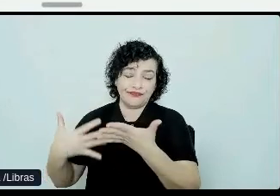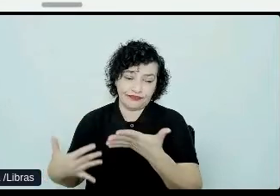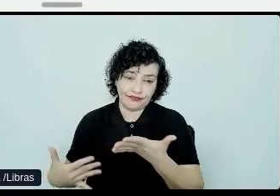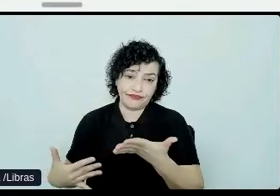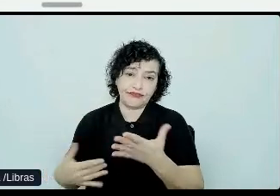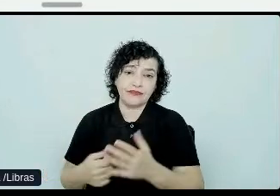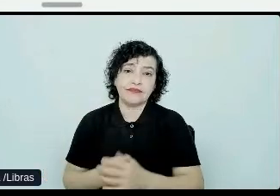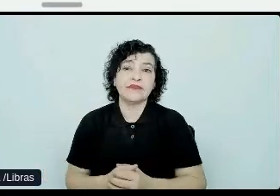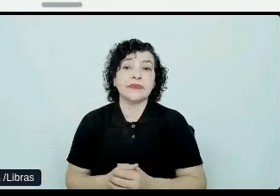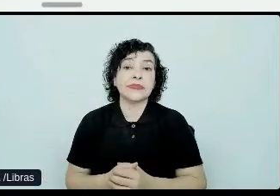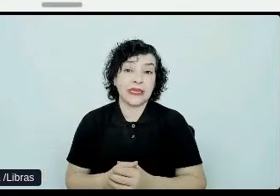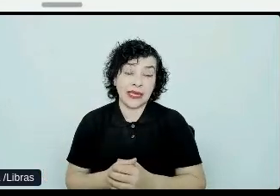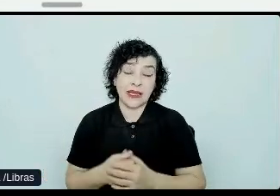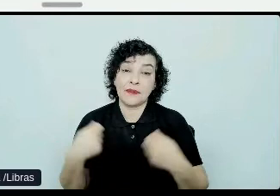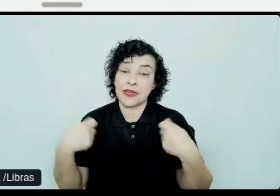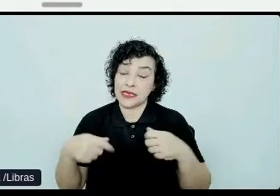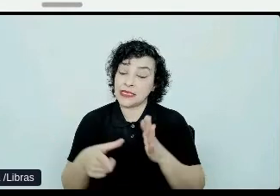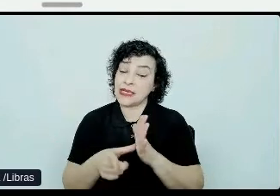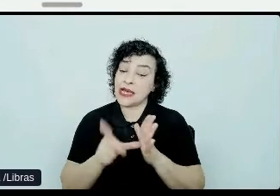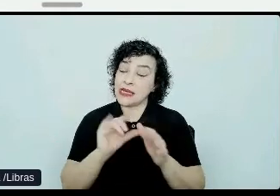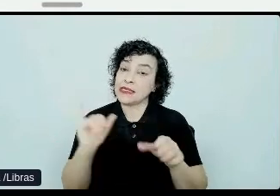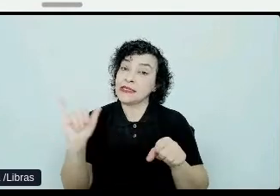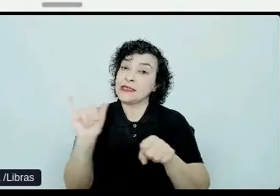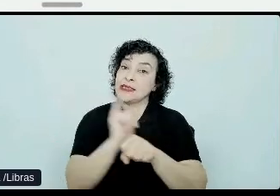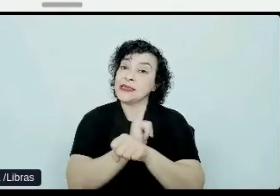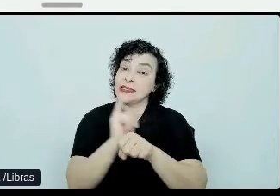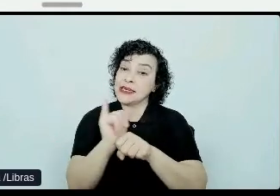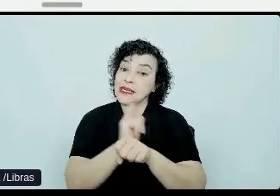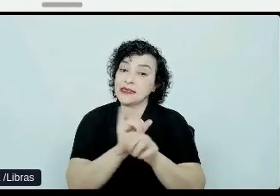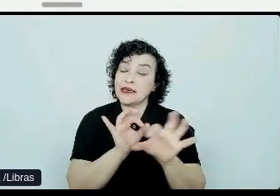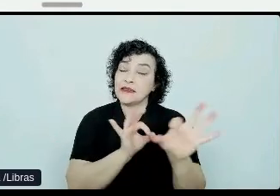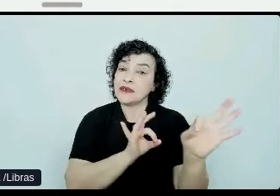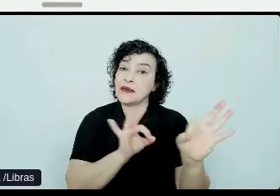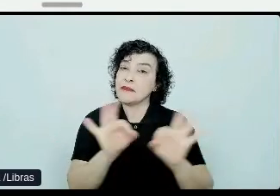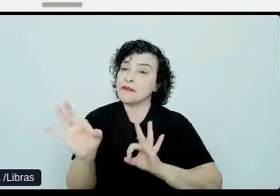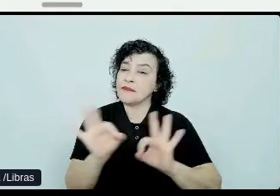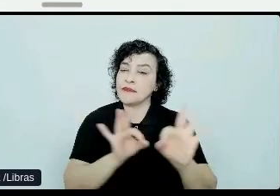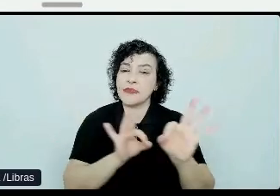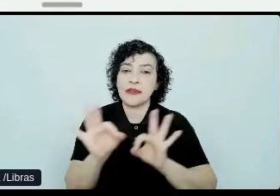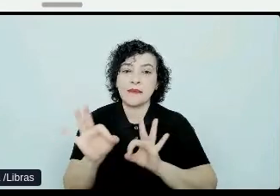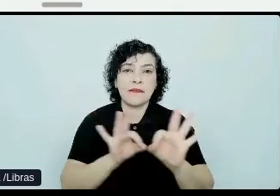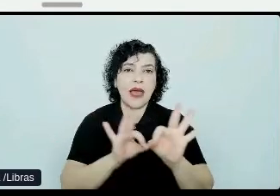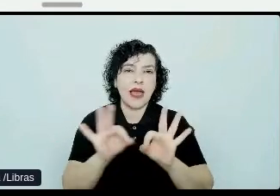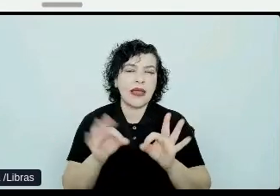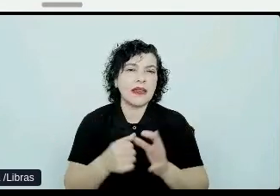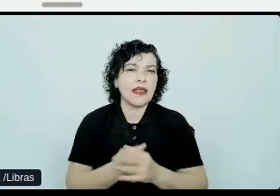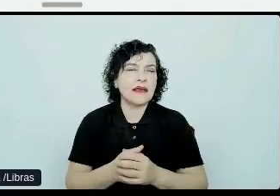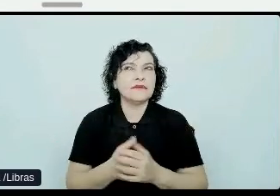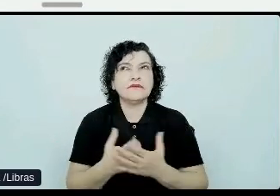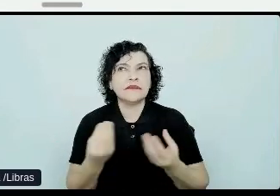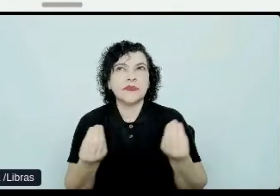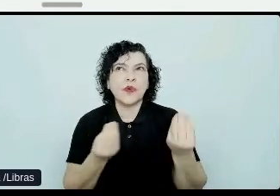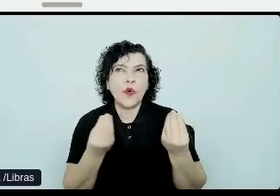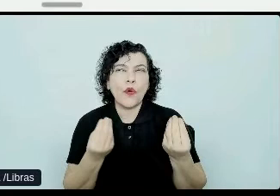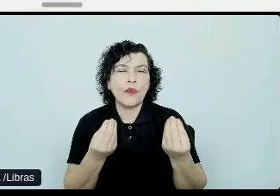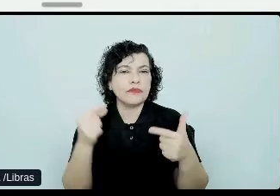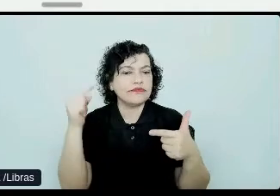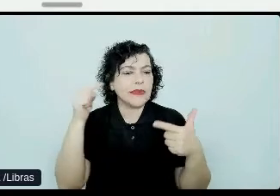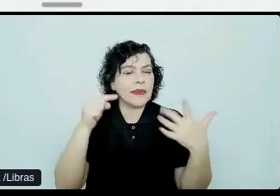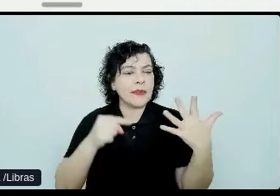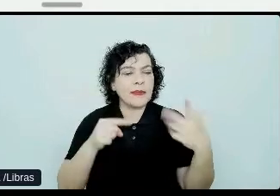questão de estratégia, né, de como que é o nível de criticidade que a gente quer ter sobre os itens, né.